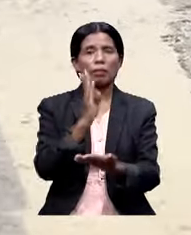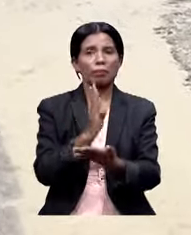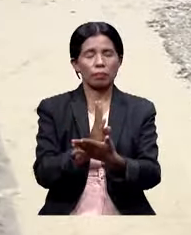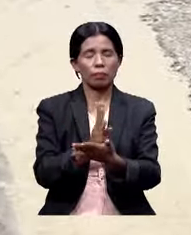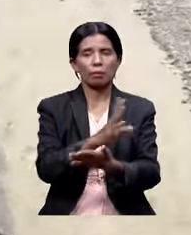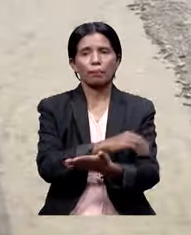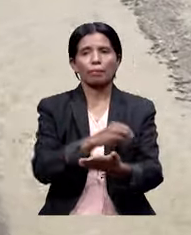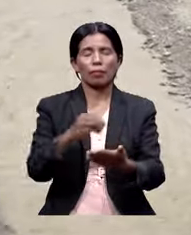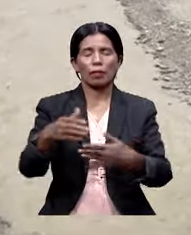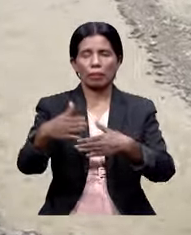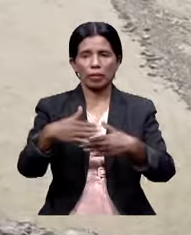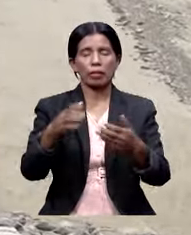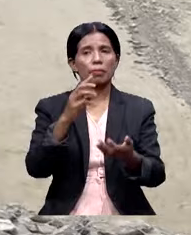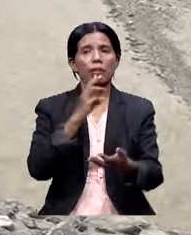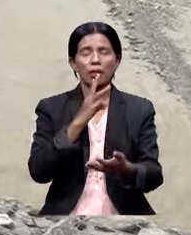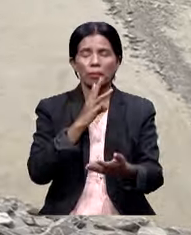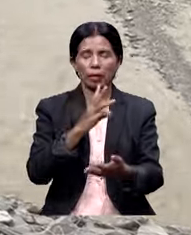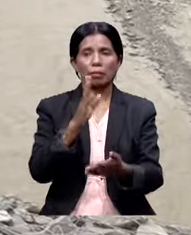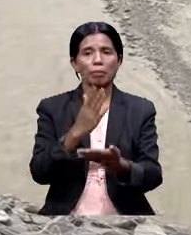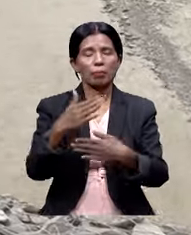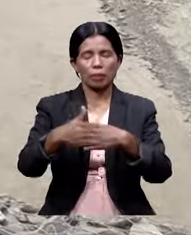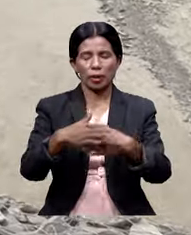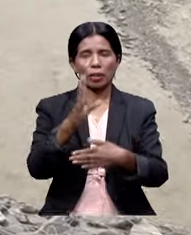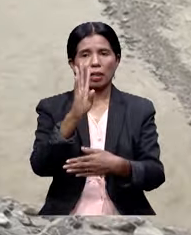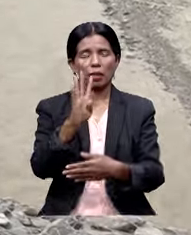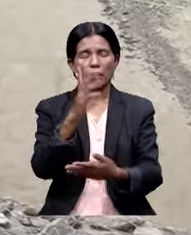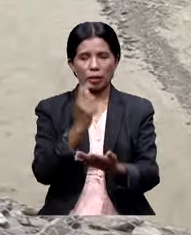ba be hamutuk basic tokong lima Felicia Fonseca Agustino da Costa GMN.